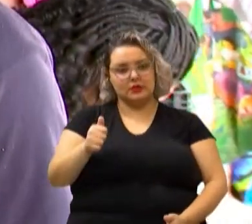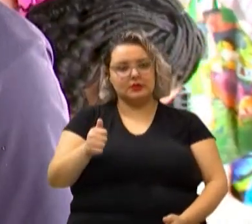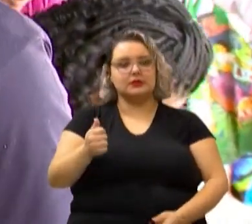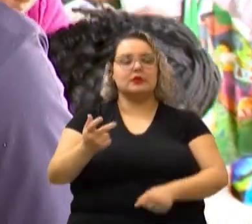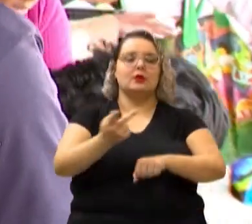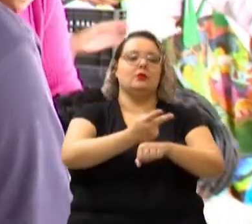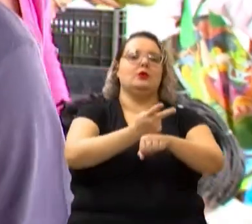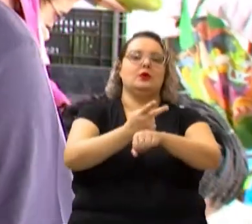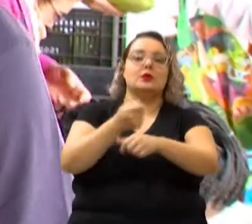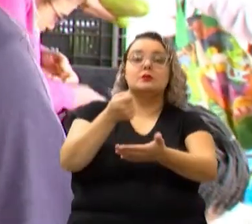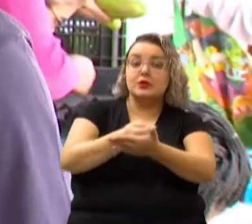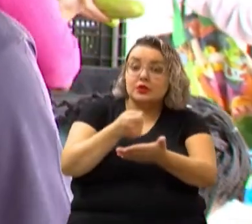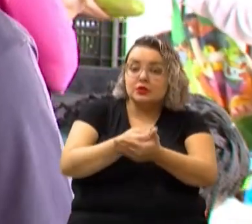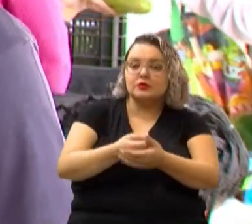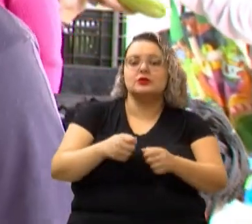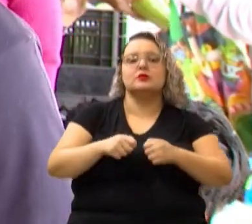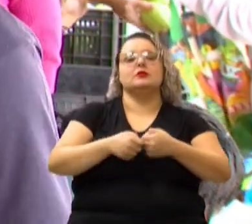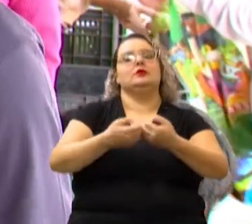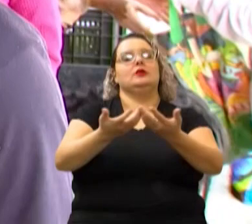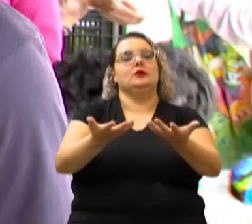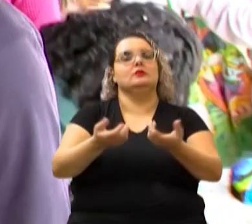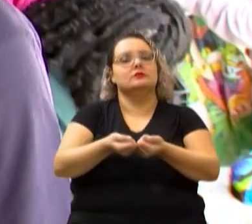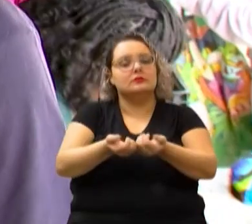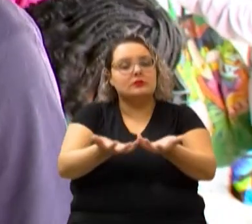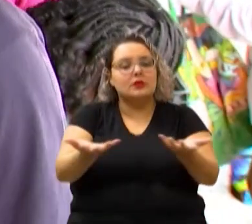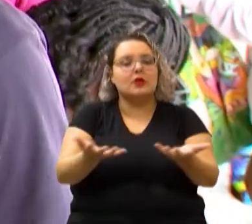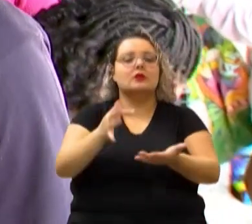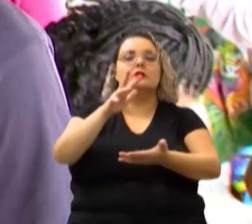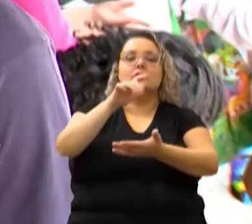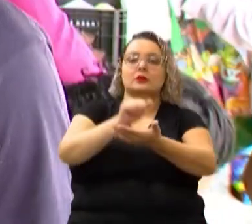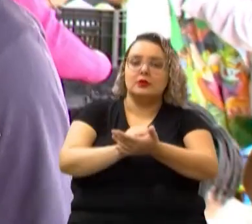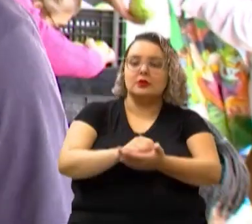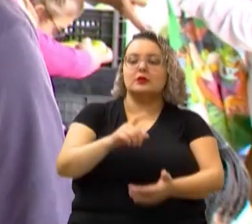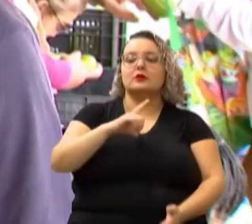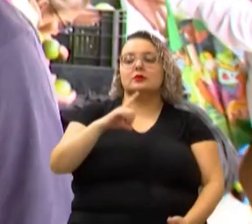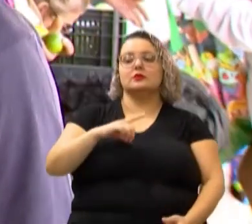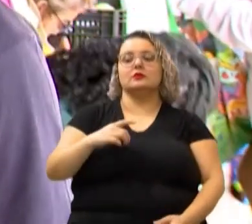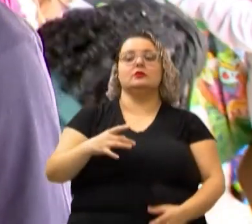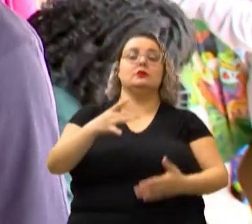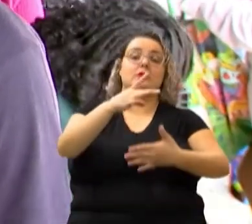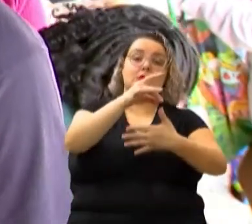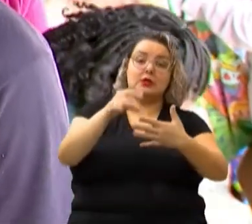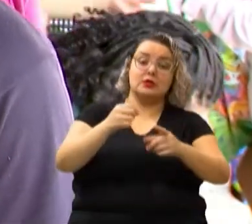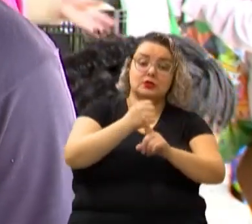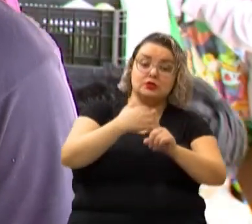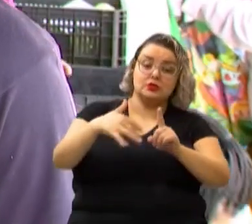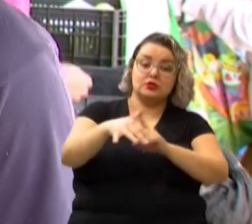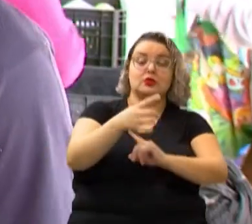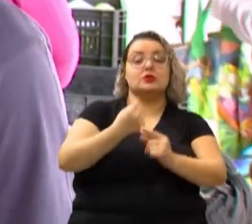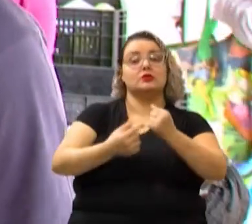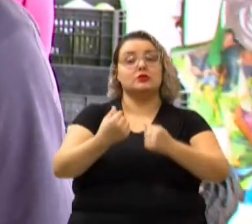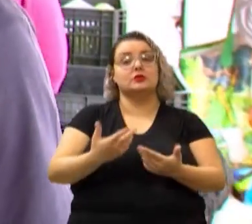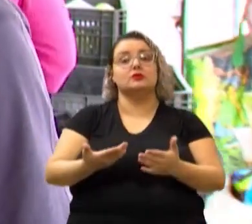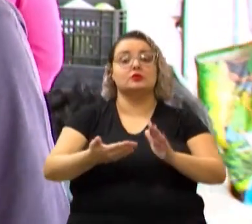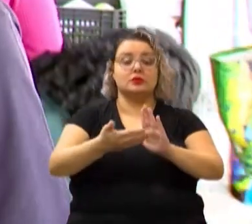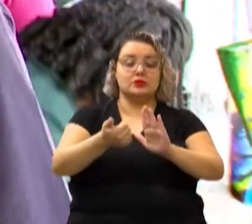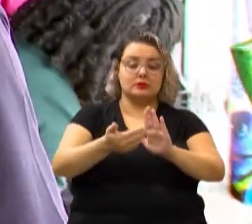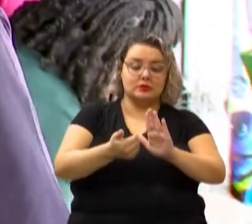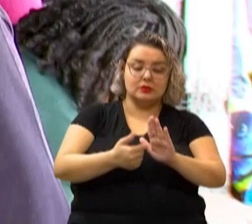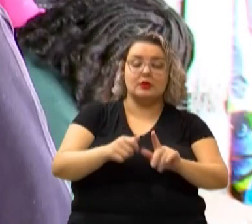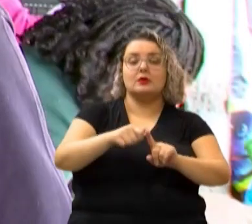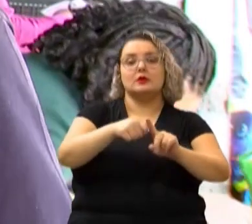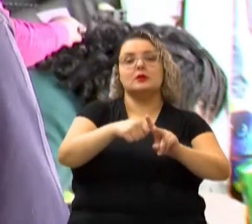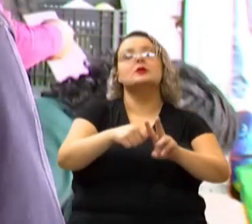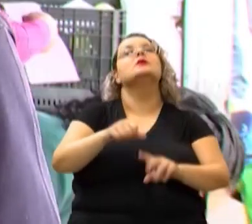alimentação. Então, o ISA vem buscando essa garantia de fornecer, né, a partir de um cadastro, de um critério socioeconômico, de um abatimento